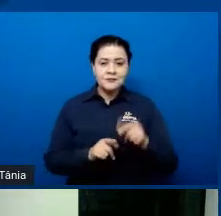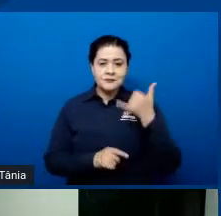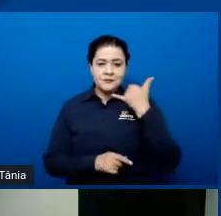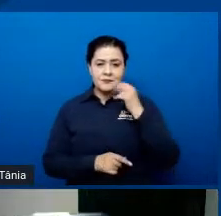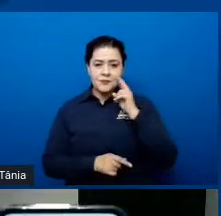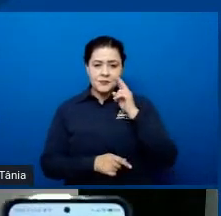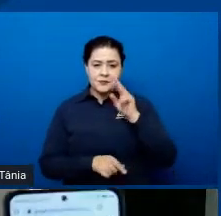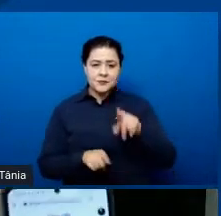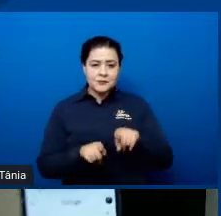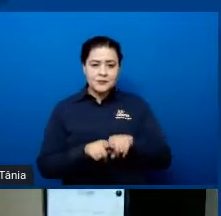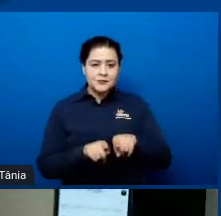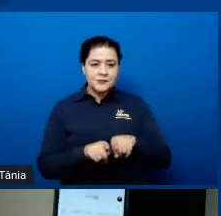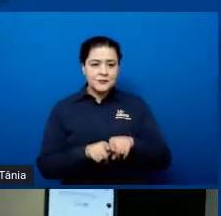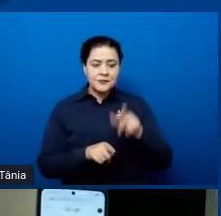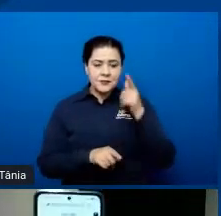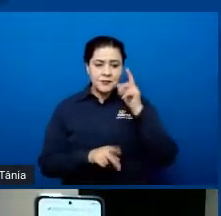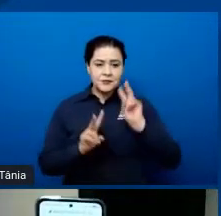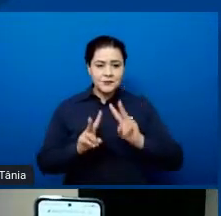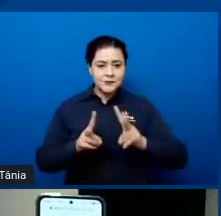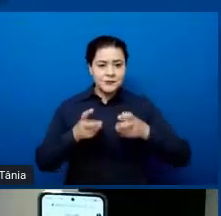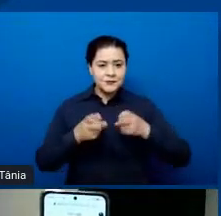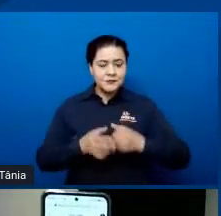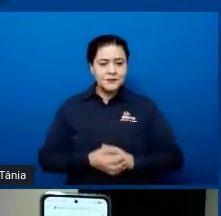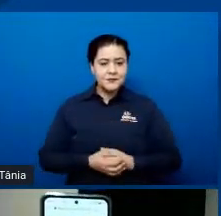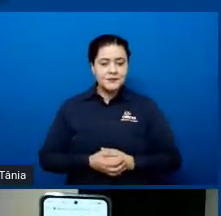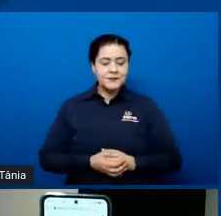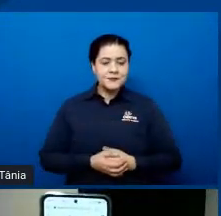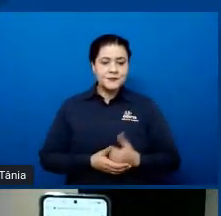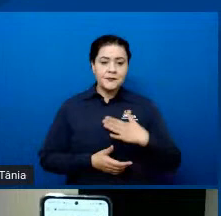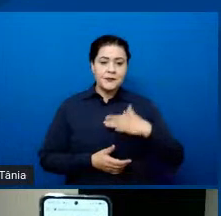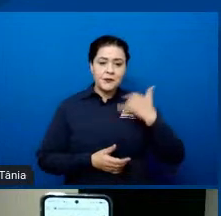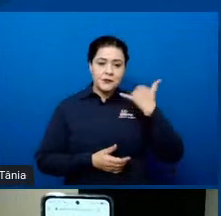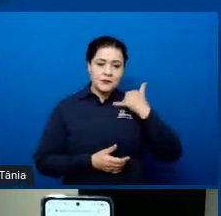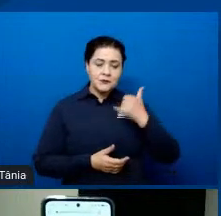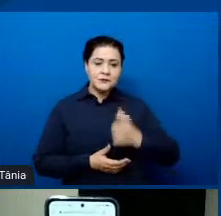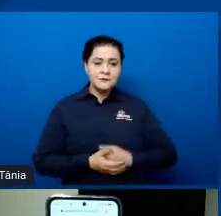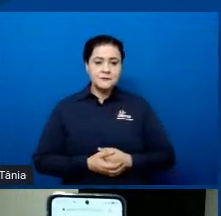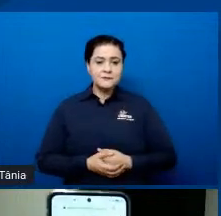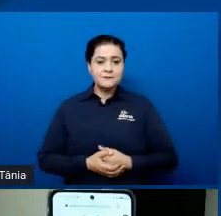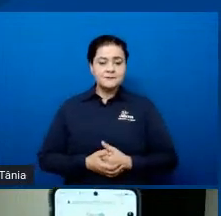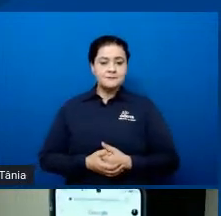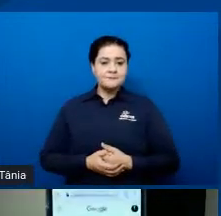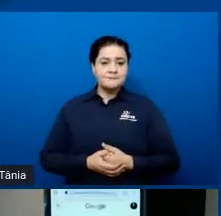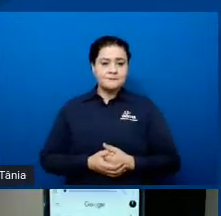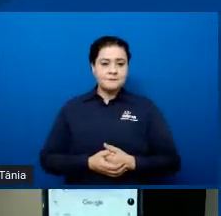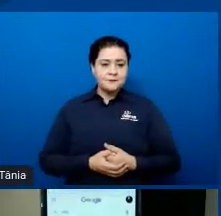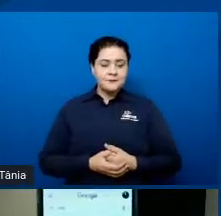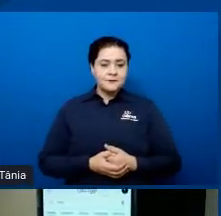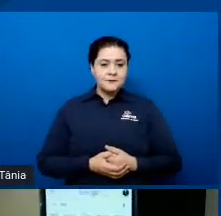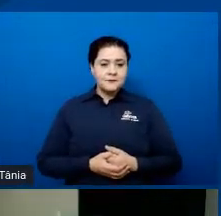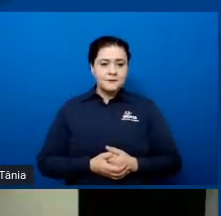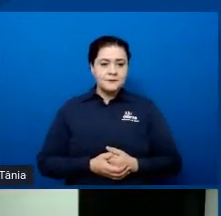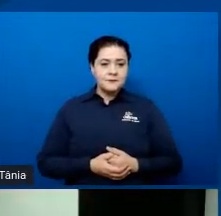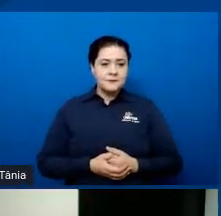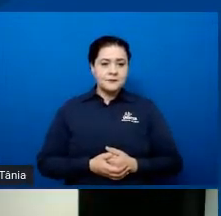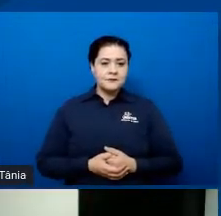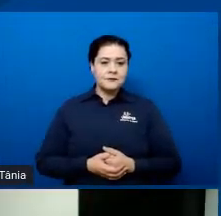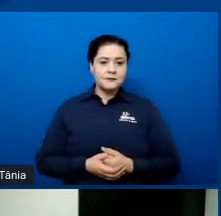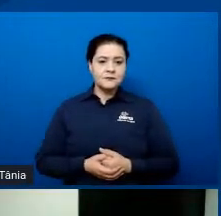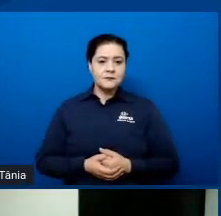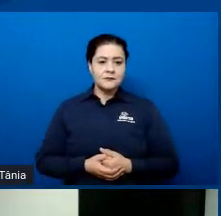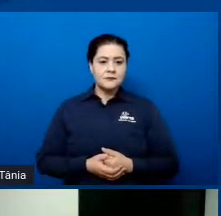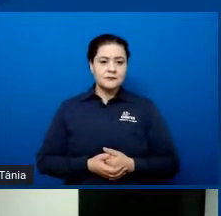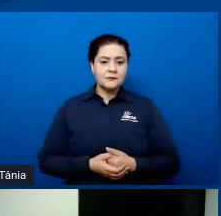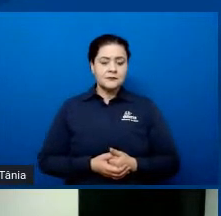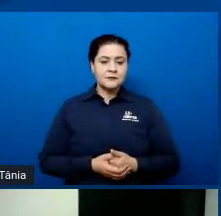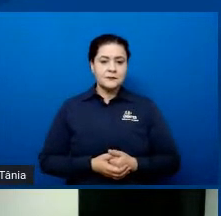vocês conseguem enxergar? Chega aqui, Davi, talvez vamos. Quer compartilhar a tua tela, você cair na tela principal aqui,